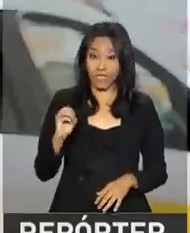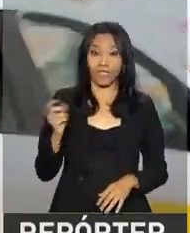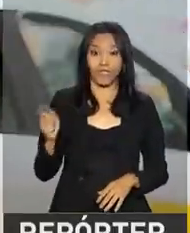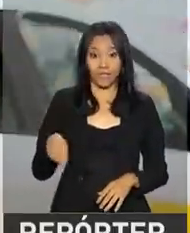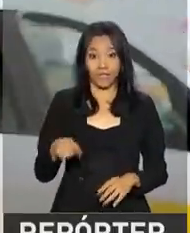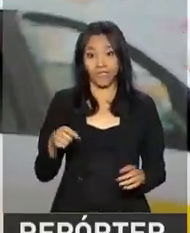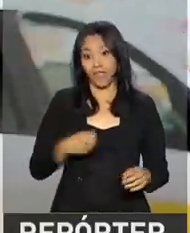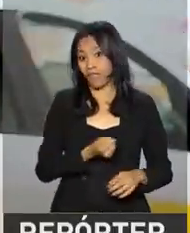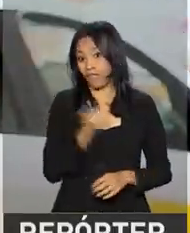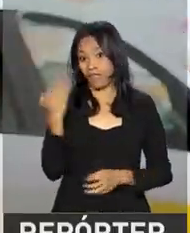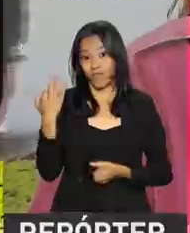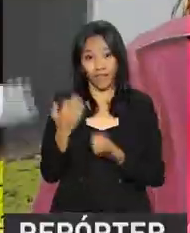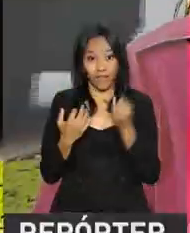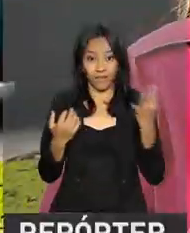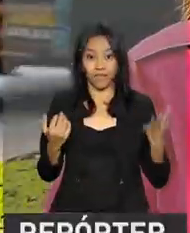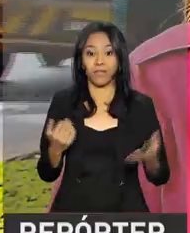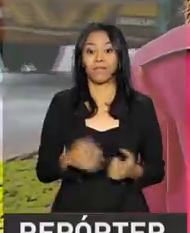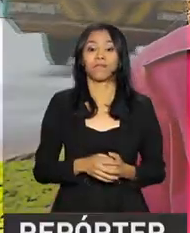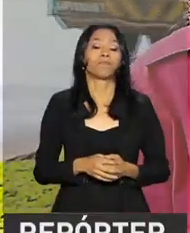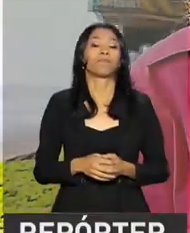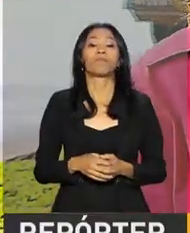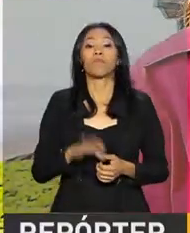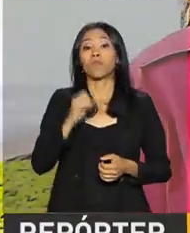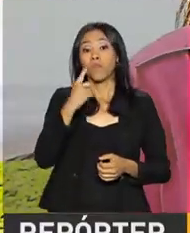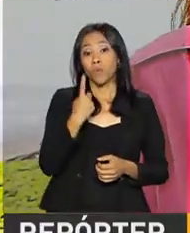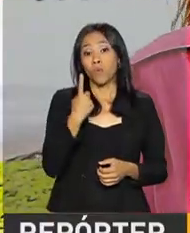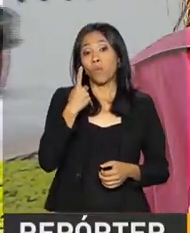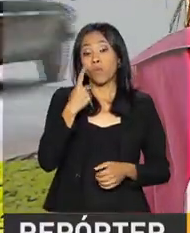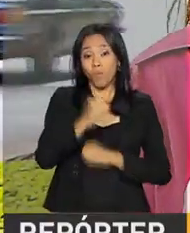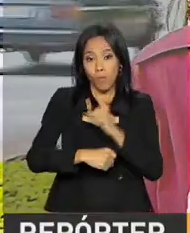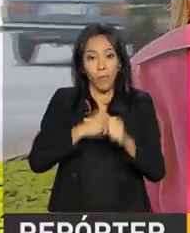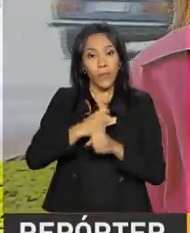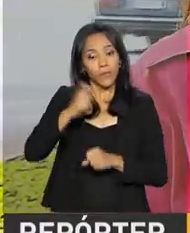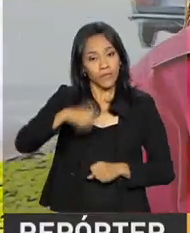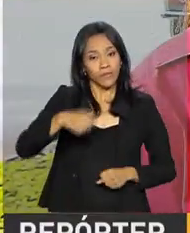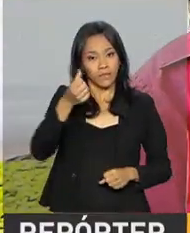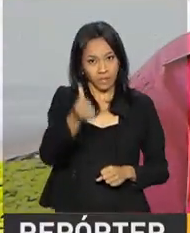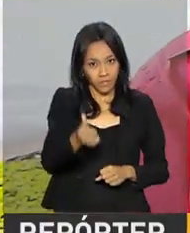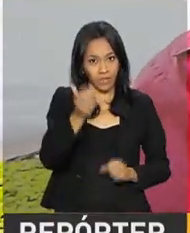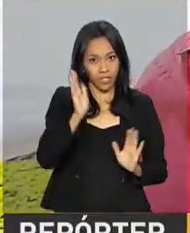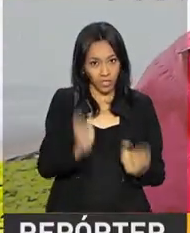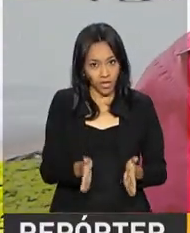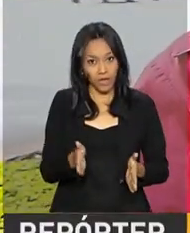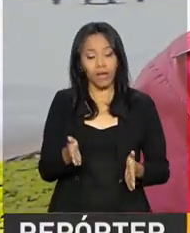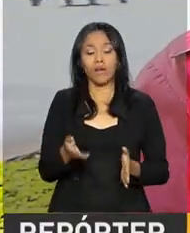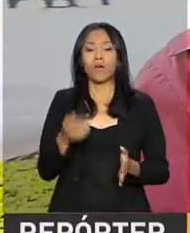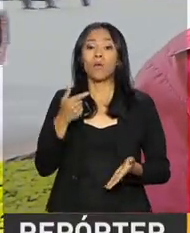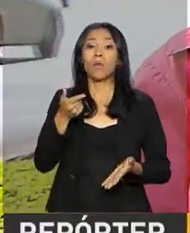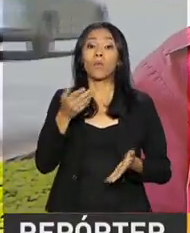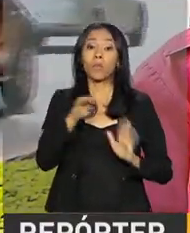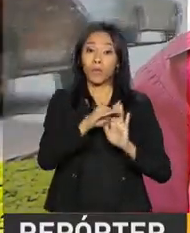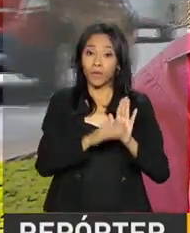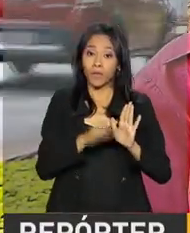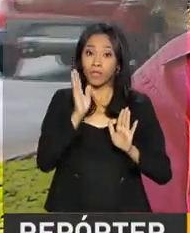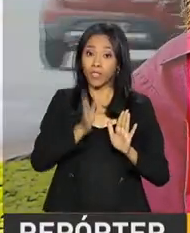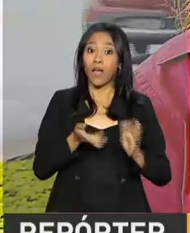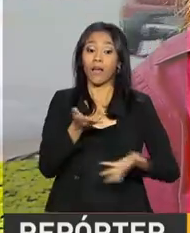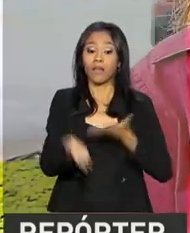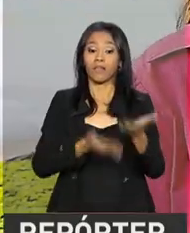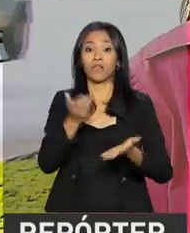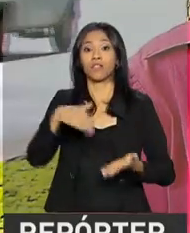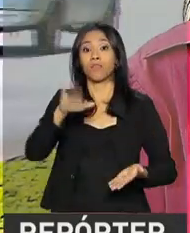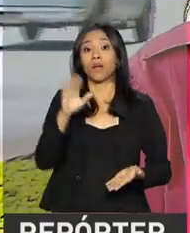várias eu quiser depois de um ano e meio do lançamento o programa já atende mais de meio milhão de pessoas